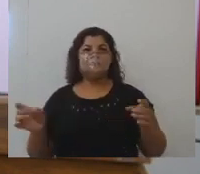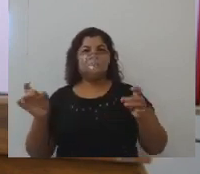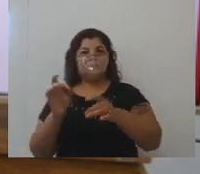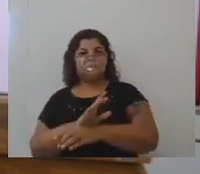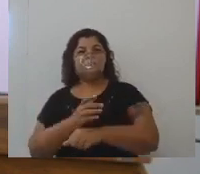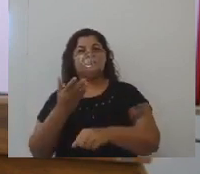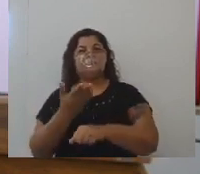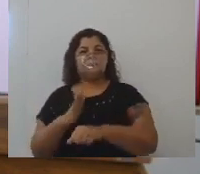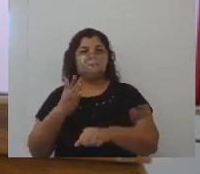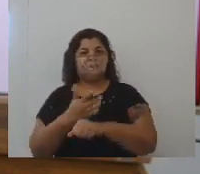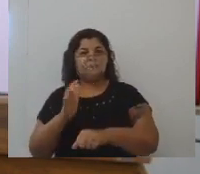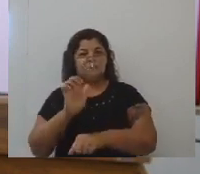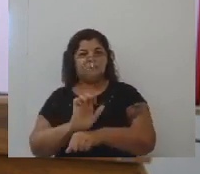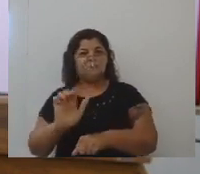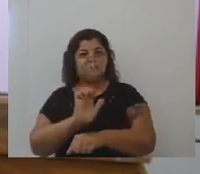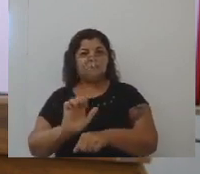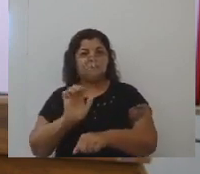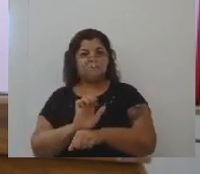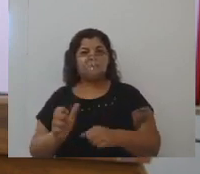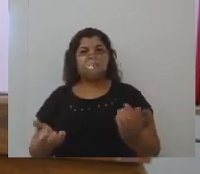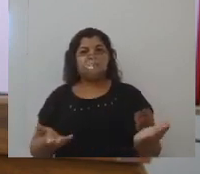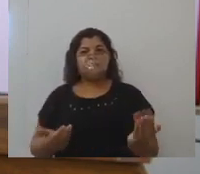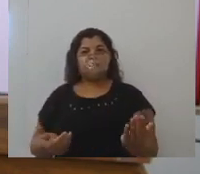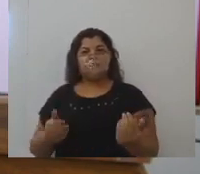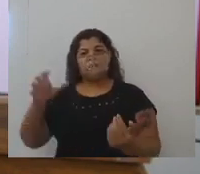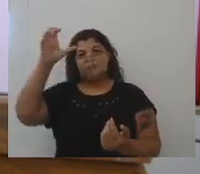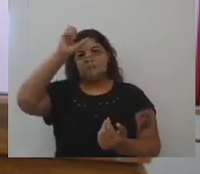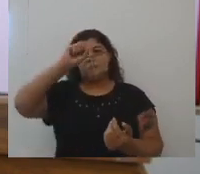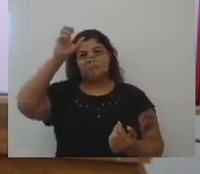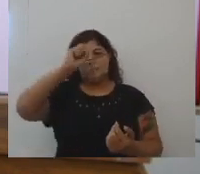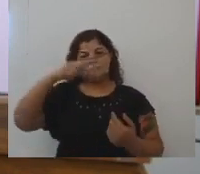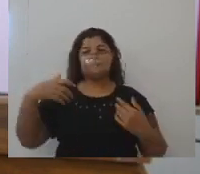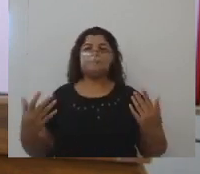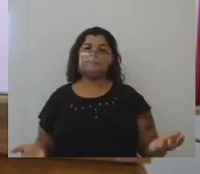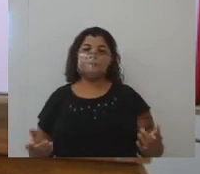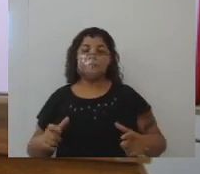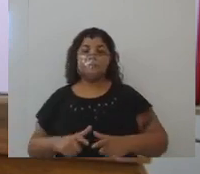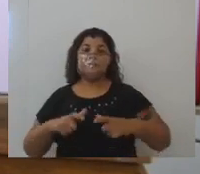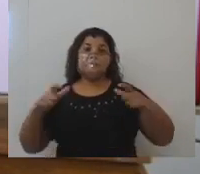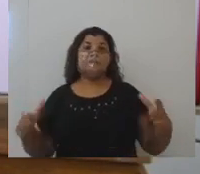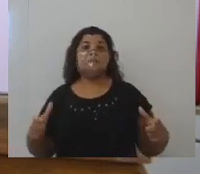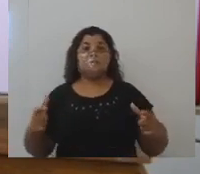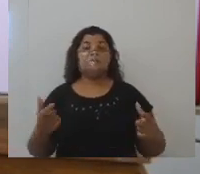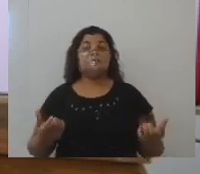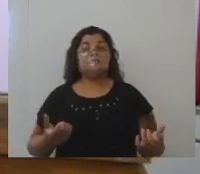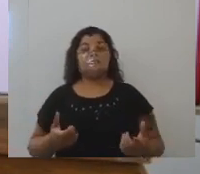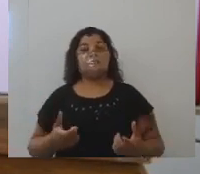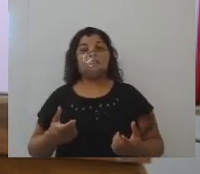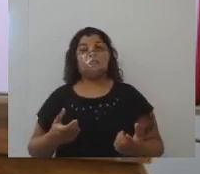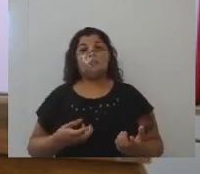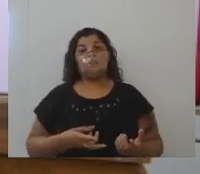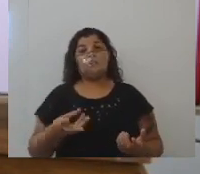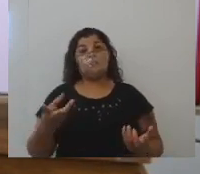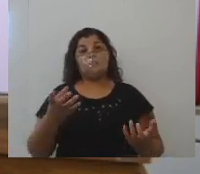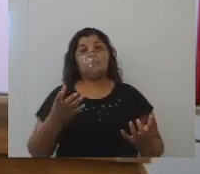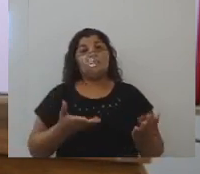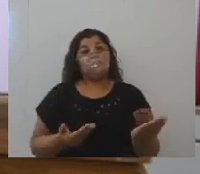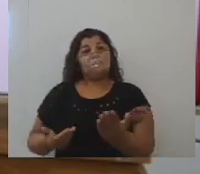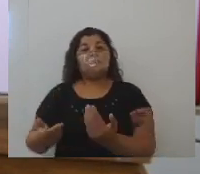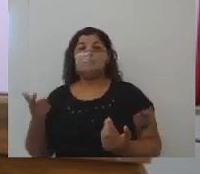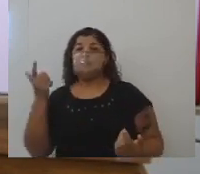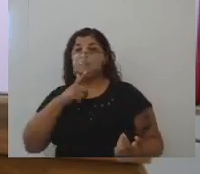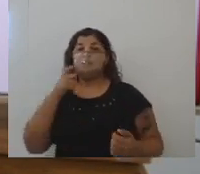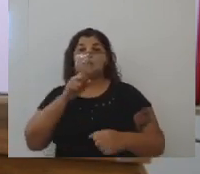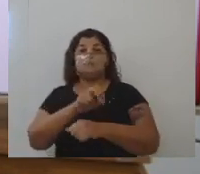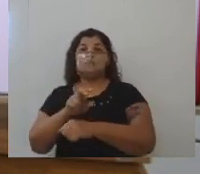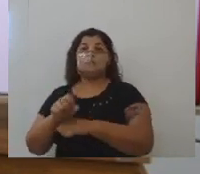estágio por meio do programa Jovem Aprendiz. Então a gente tem cada vez um número muito maior de jovens que não conseguem ingressar no mundo do